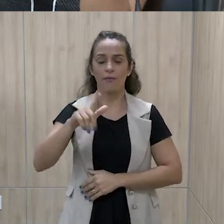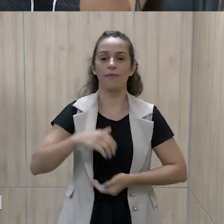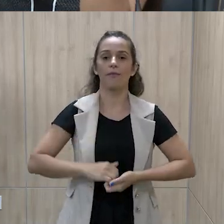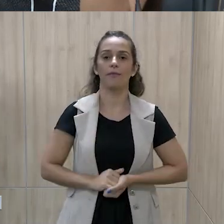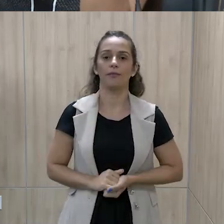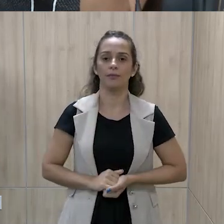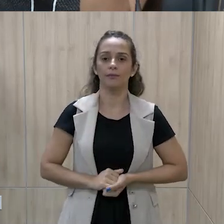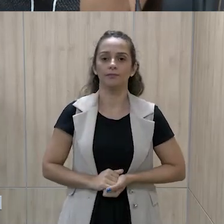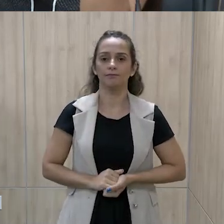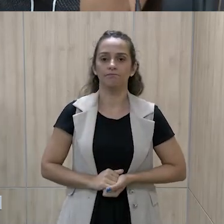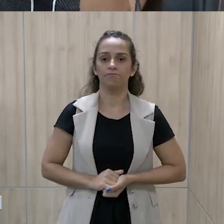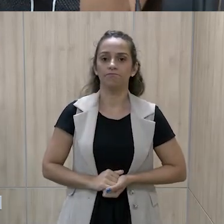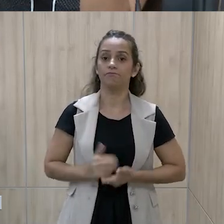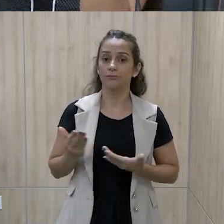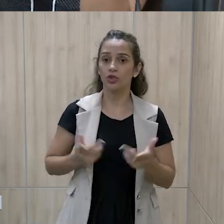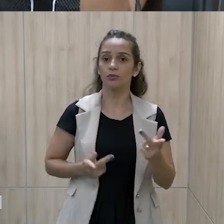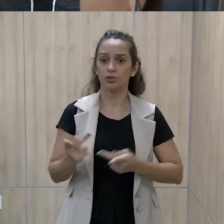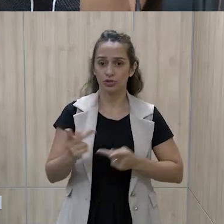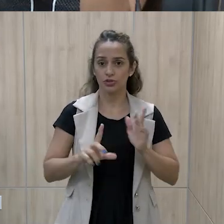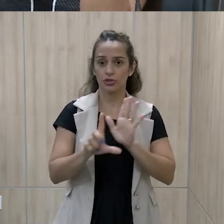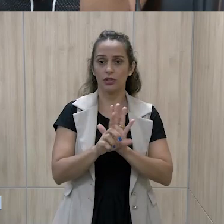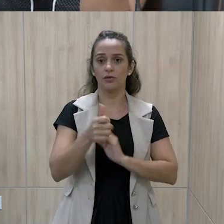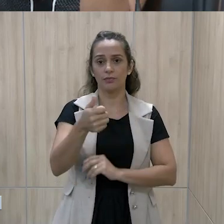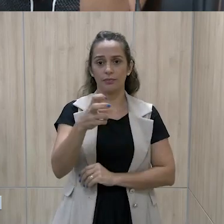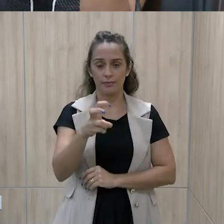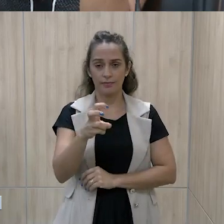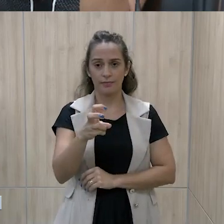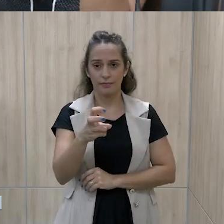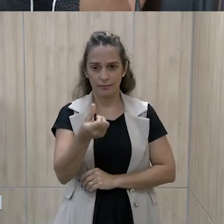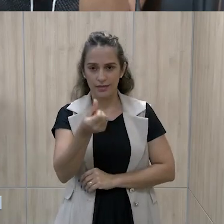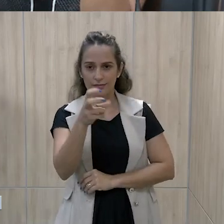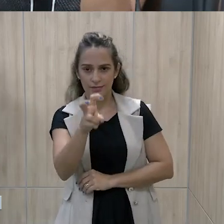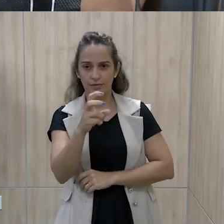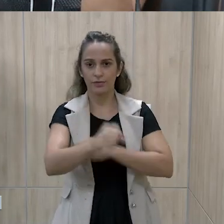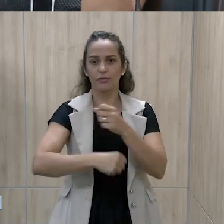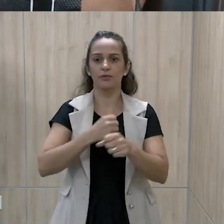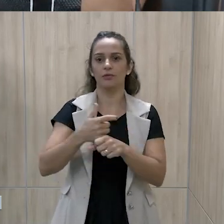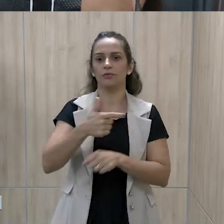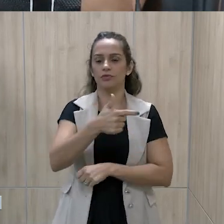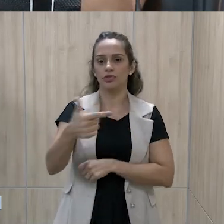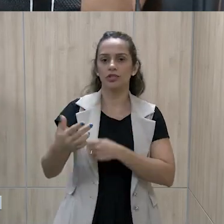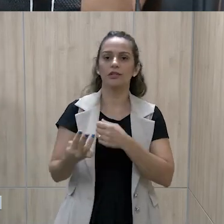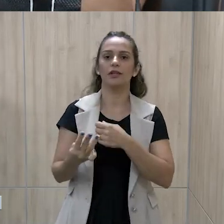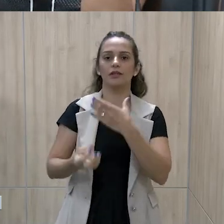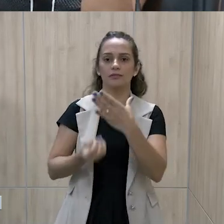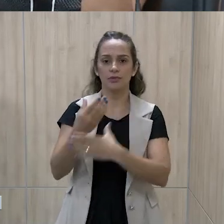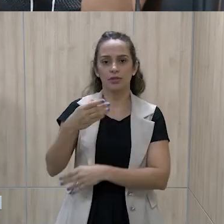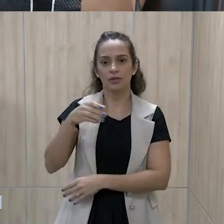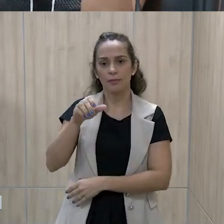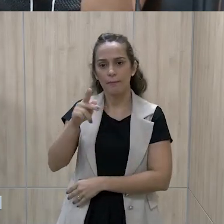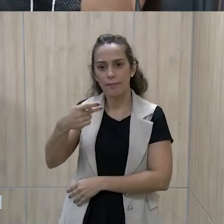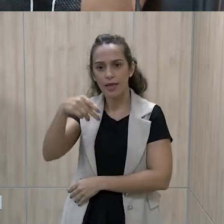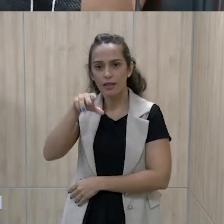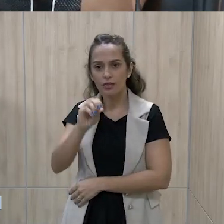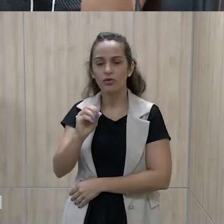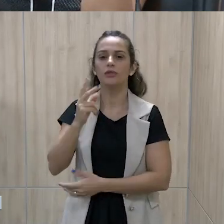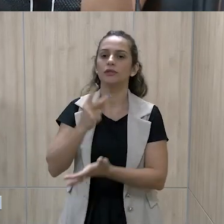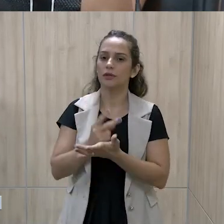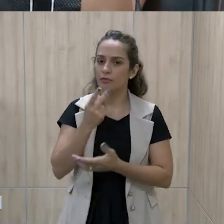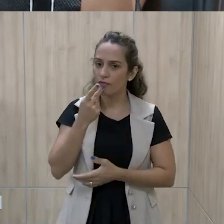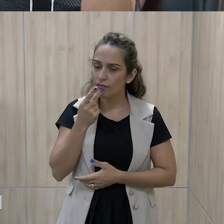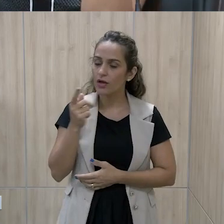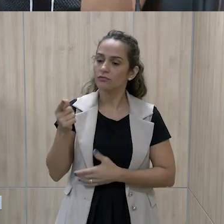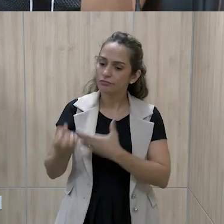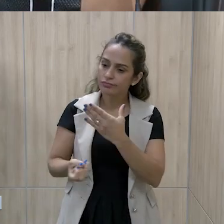Ismael Crispim para aparecer Senhores o projeto de lei 165 de 2023 de autoria deputado Pedro Fernandes